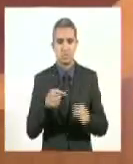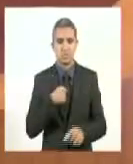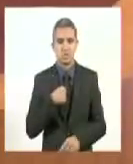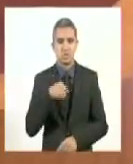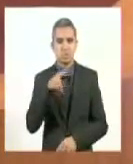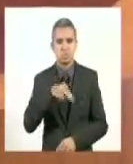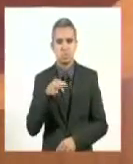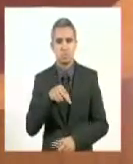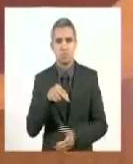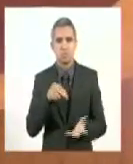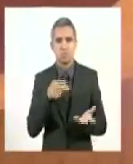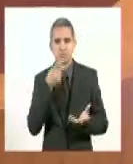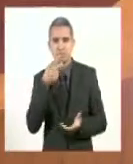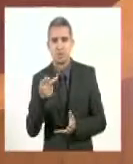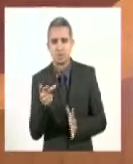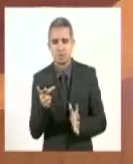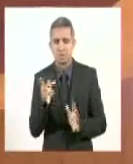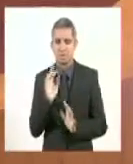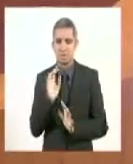vitimizei.